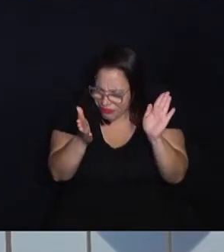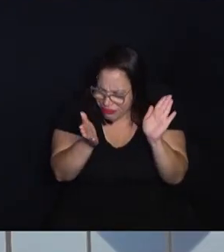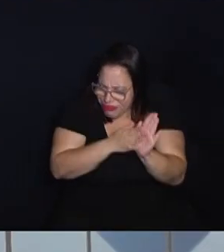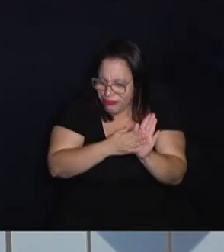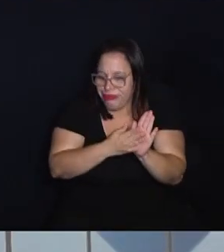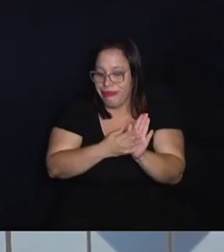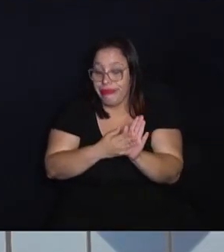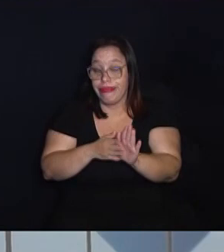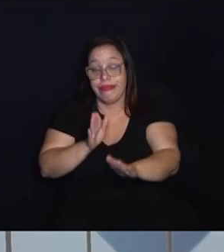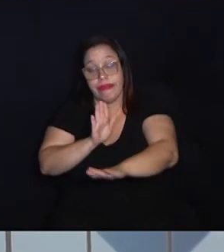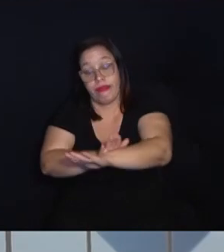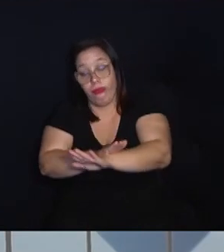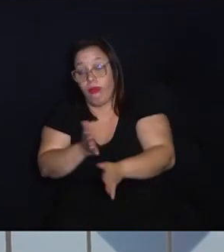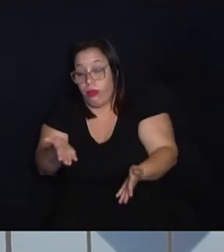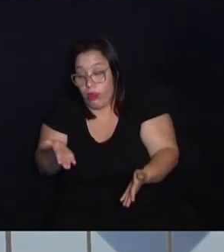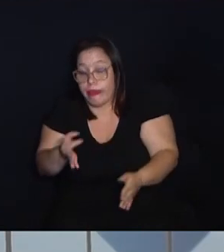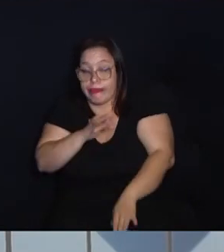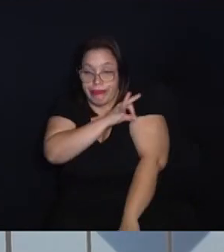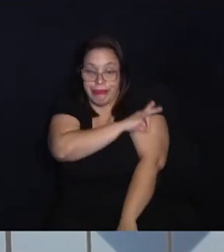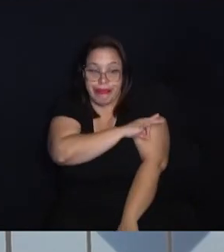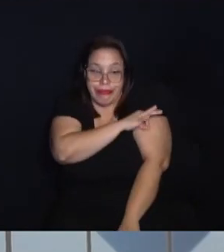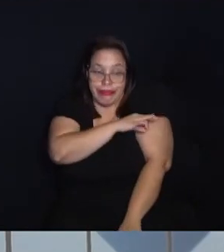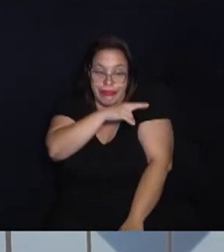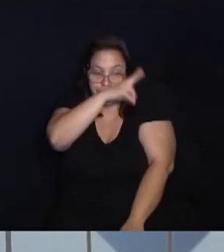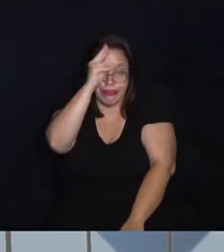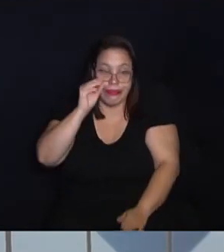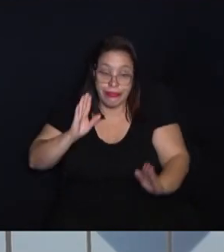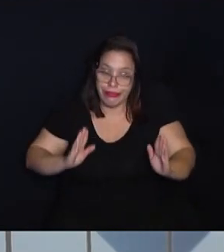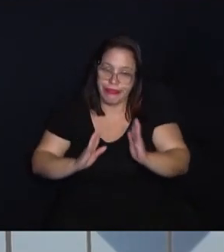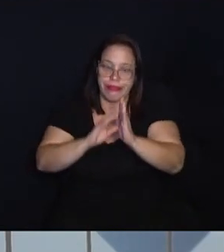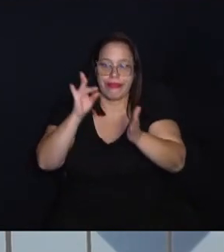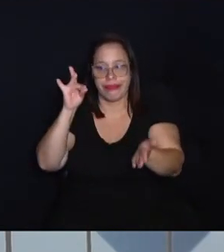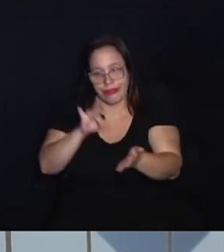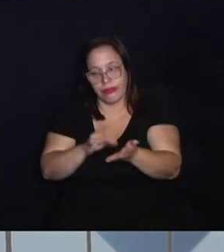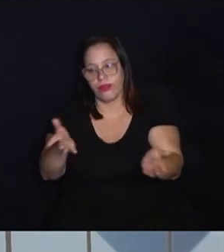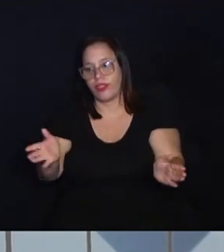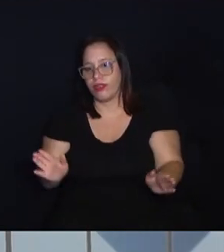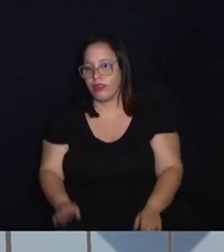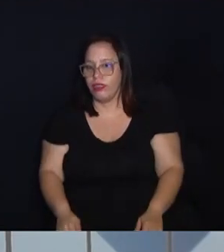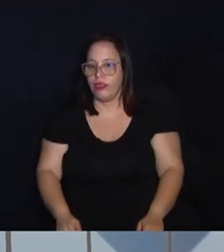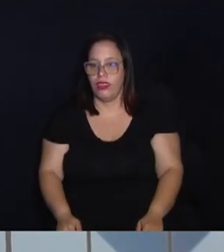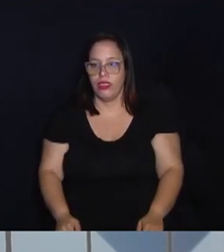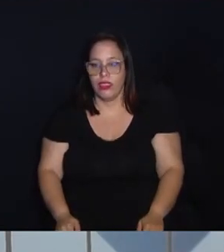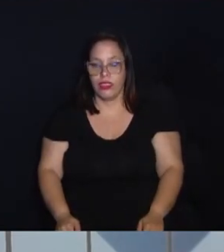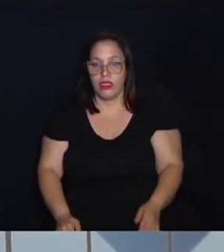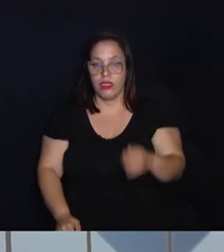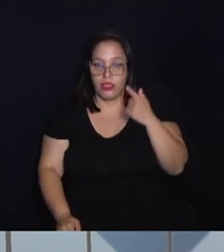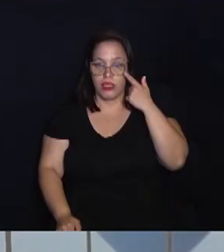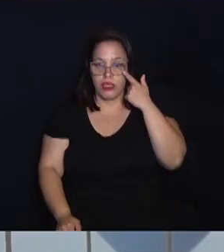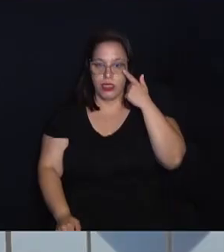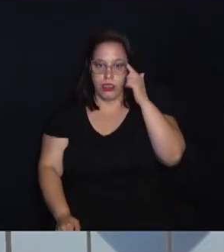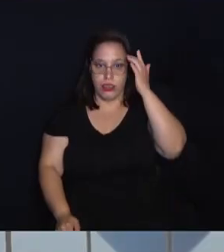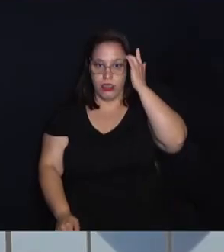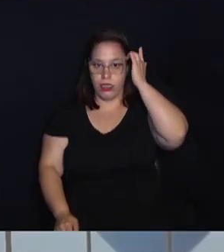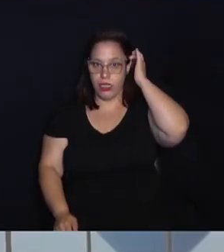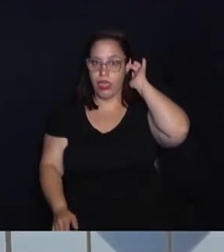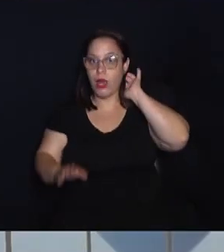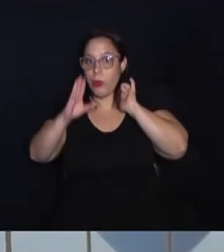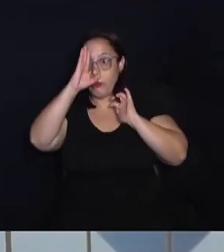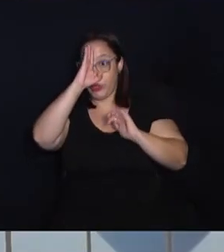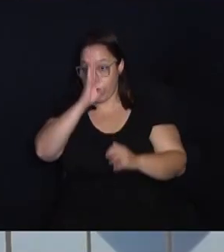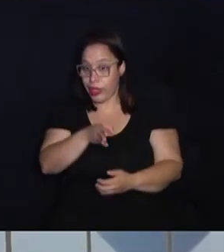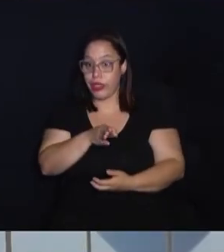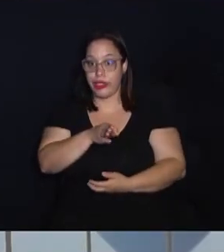ajudar, obviamente, o prefeito a enfrentar essa realidade que hoje é pauta, é prioridade,